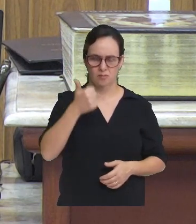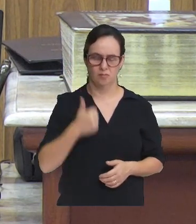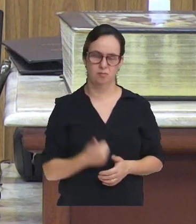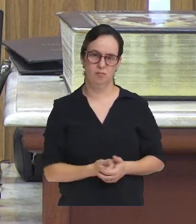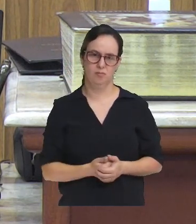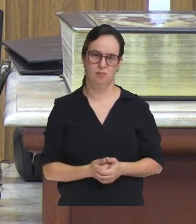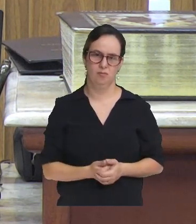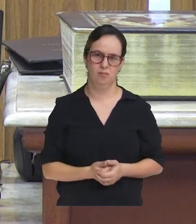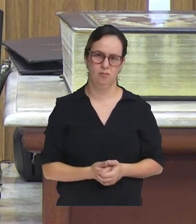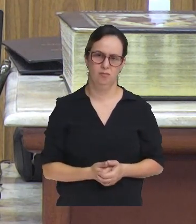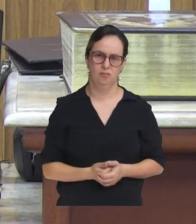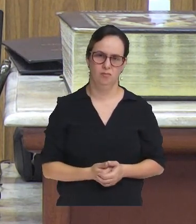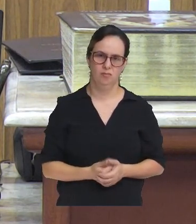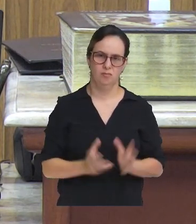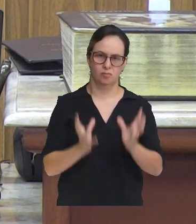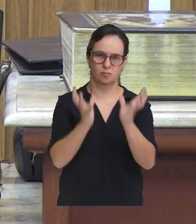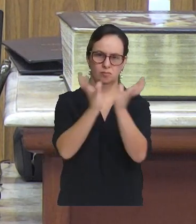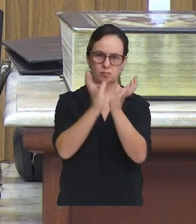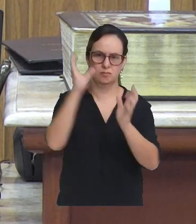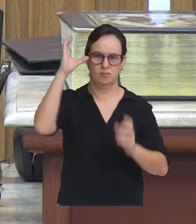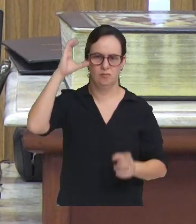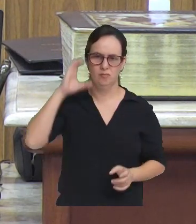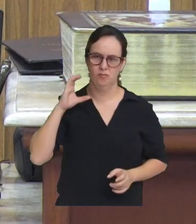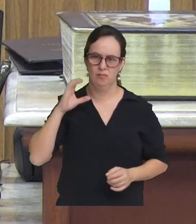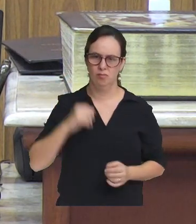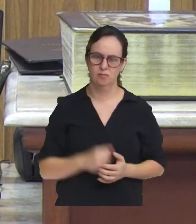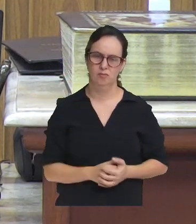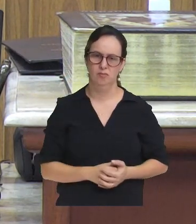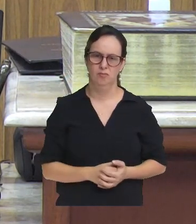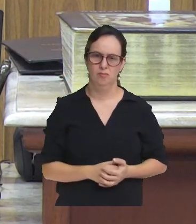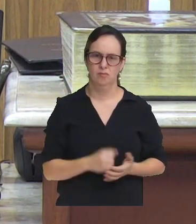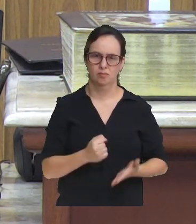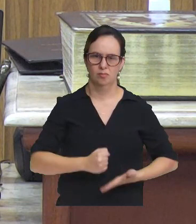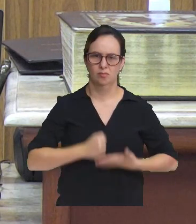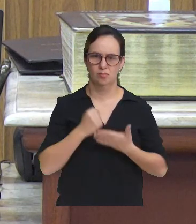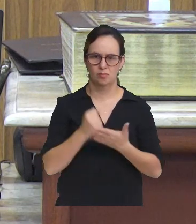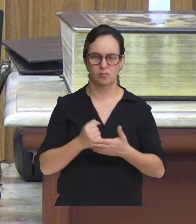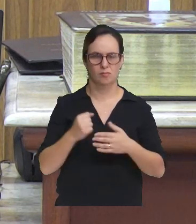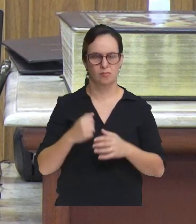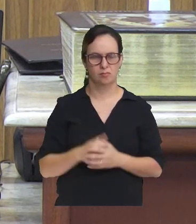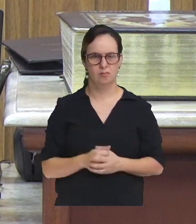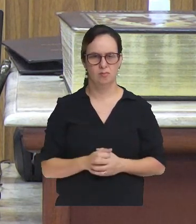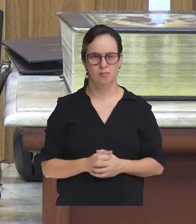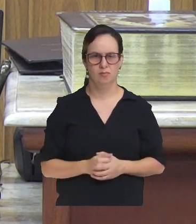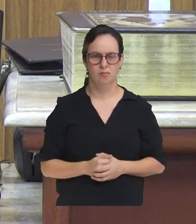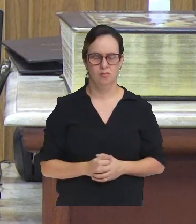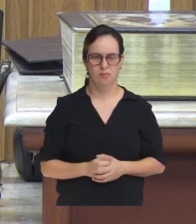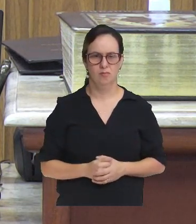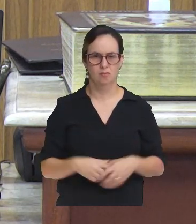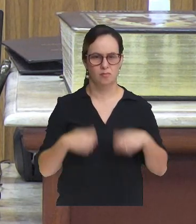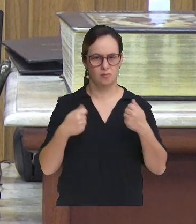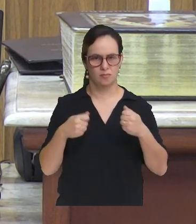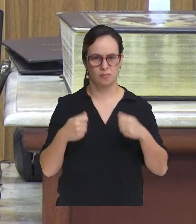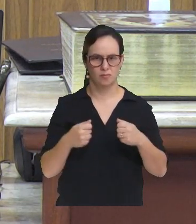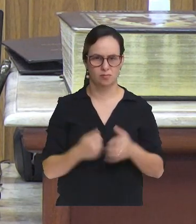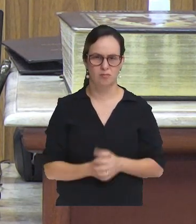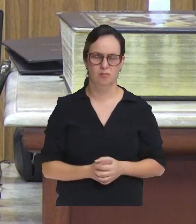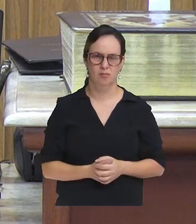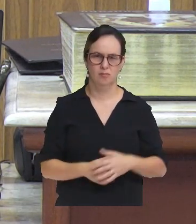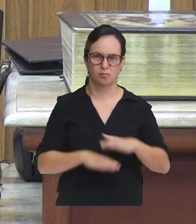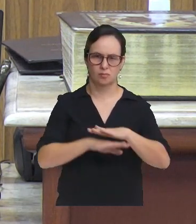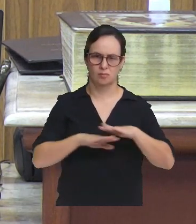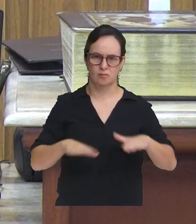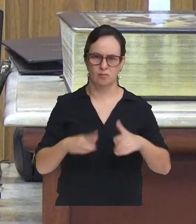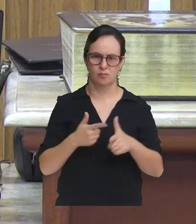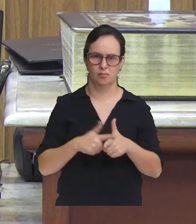a Comissão de Cidadania deu uma alavancada nesse assunto e tenho certeza que nós vamos chegar num denominador comum e vamos resolver isso de uma